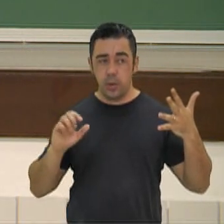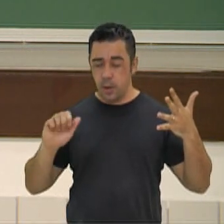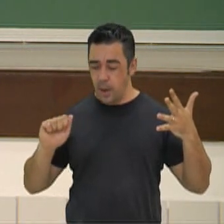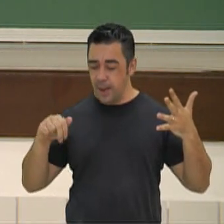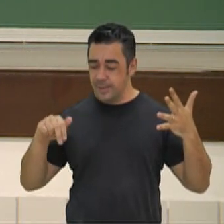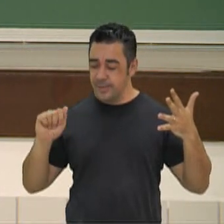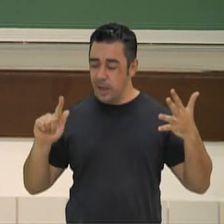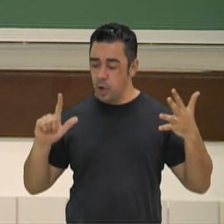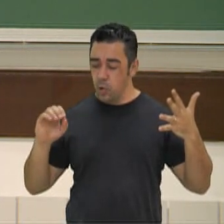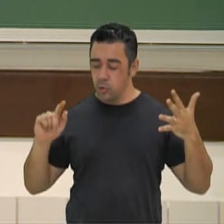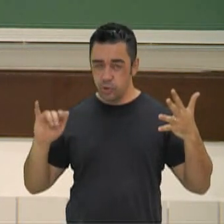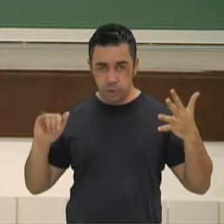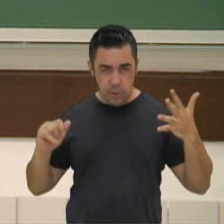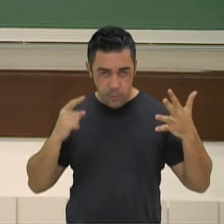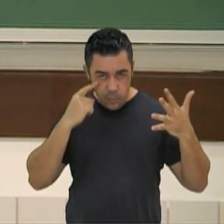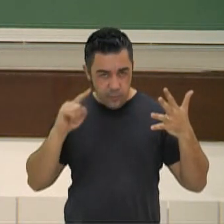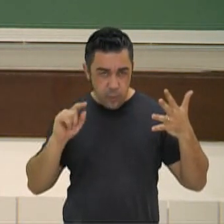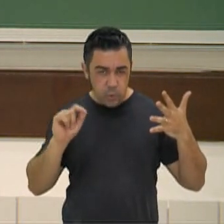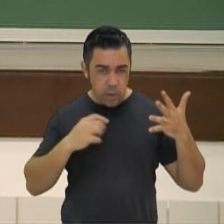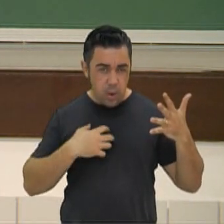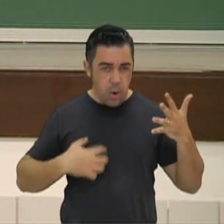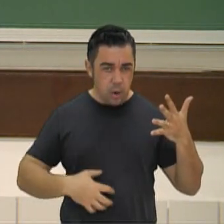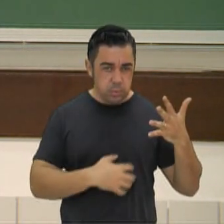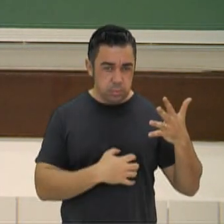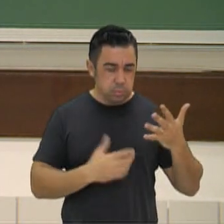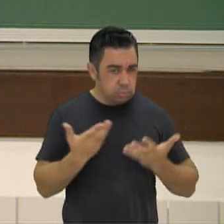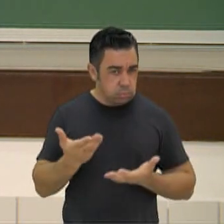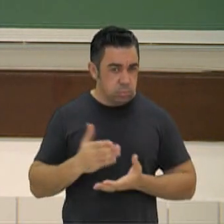órgãos análogos. Vamos lá?